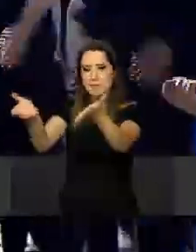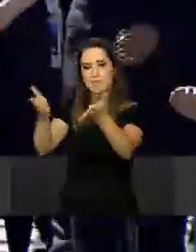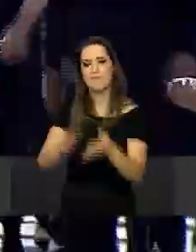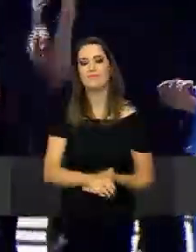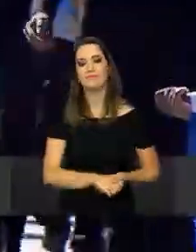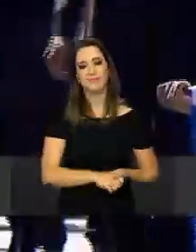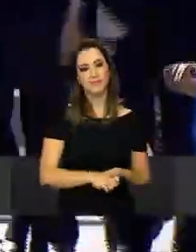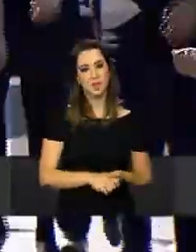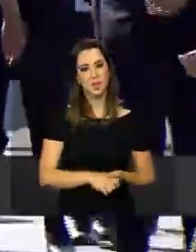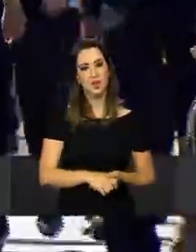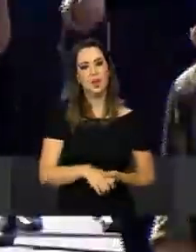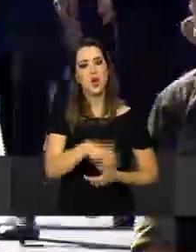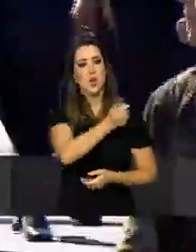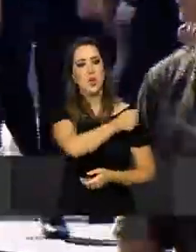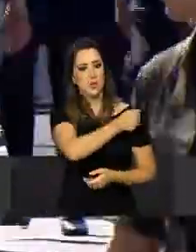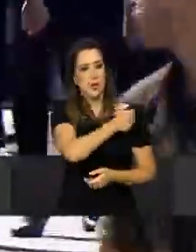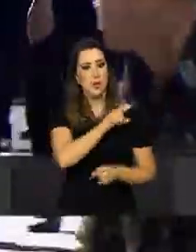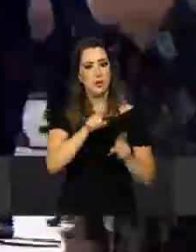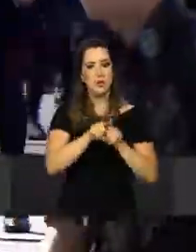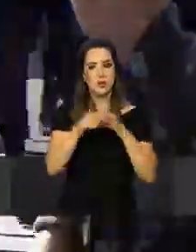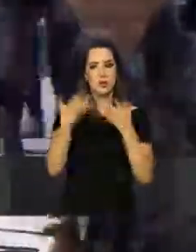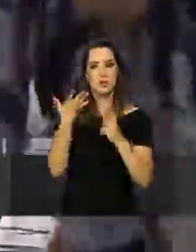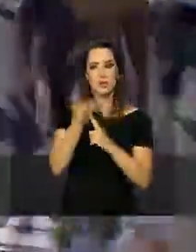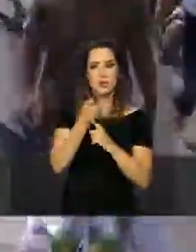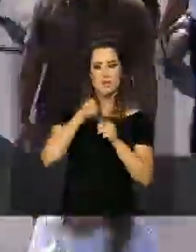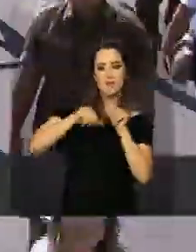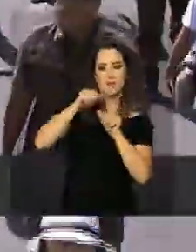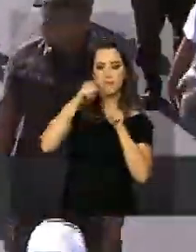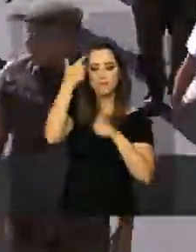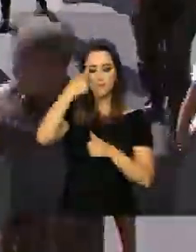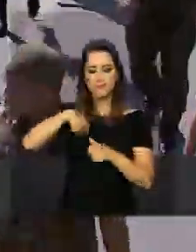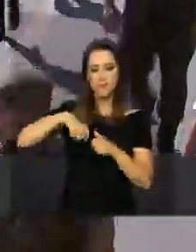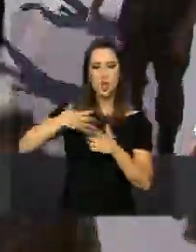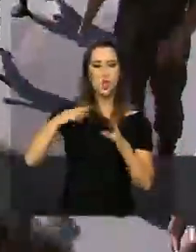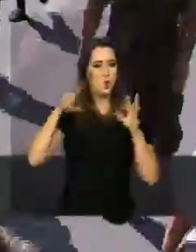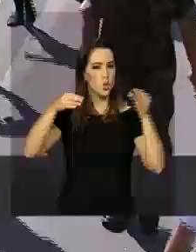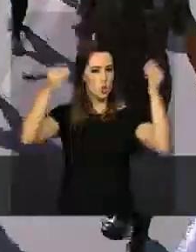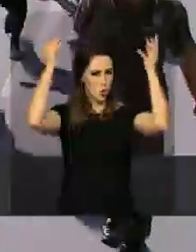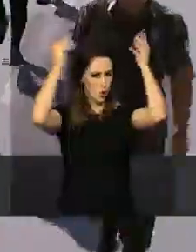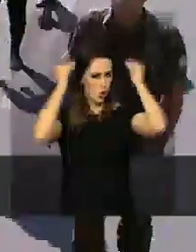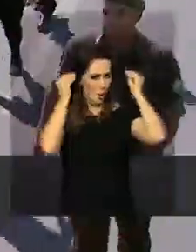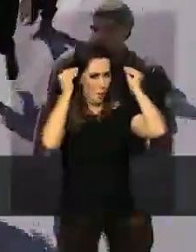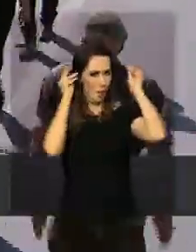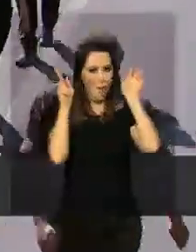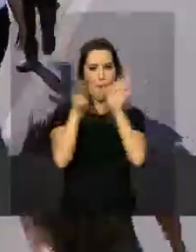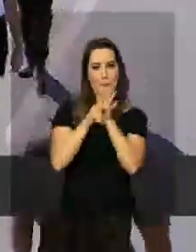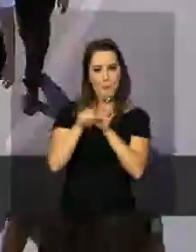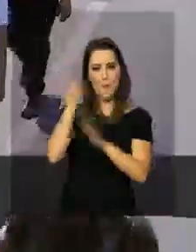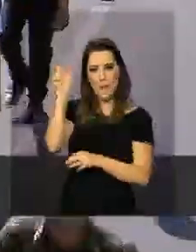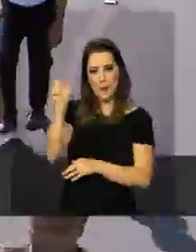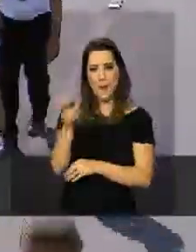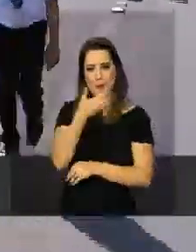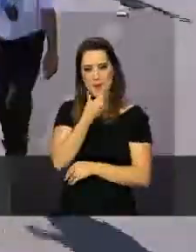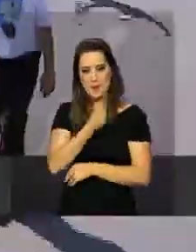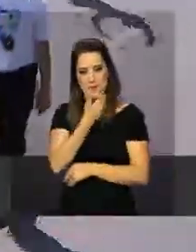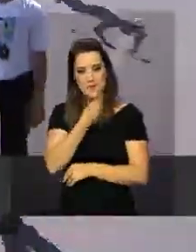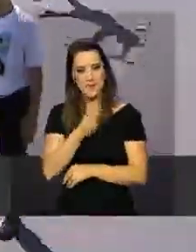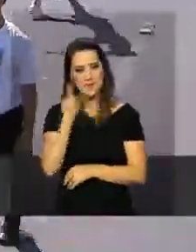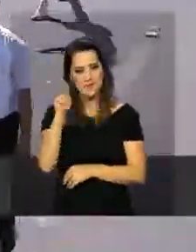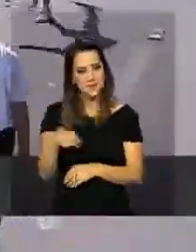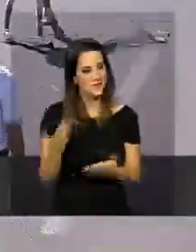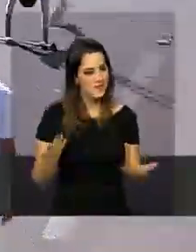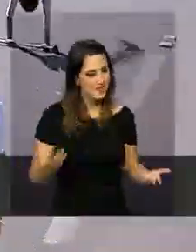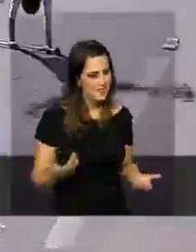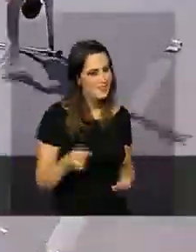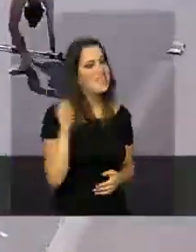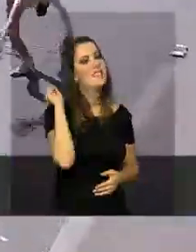Os alunos ali caracterizados também, né? Bem legal. Todos com o chapéu da época em que Santos Dumont foi uma grande personalidade, não é? Todos usando